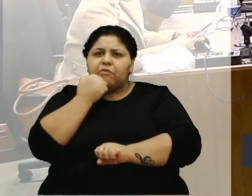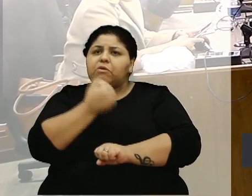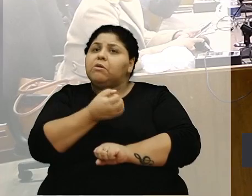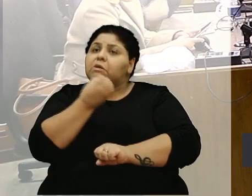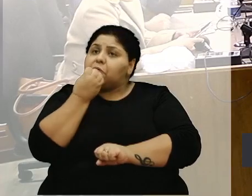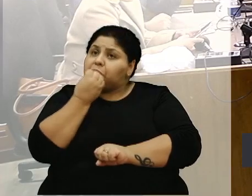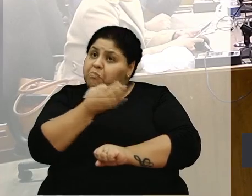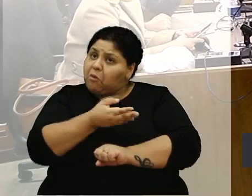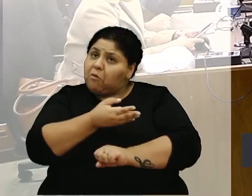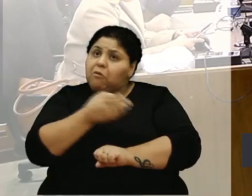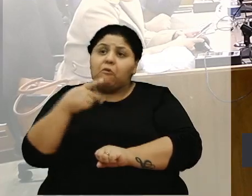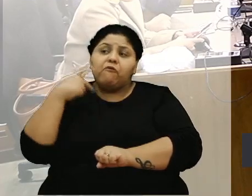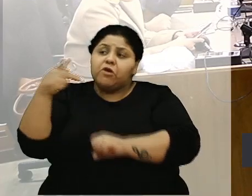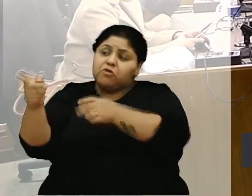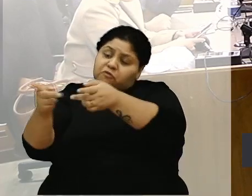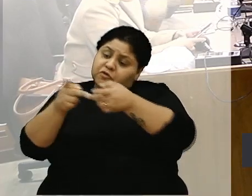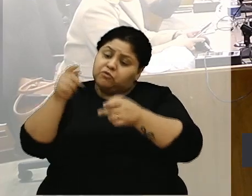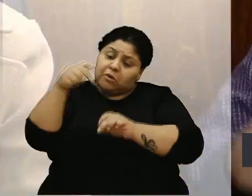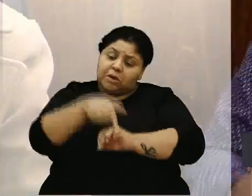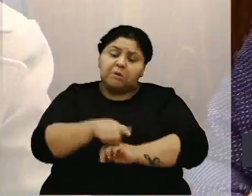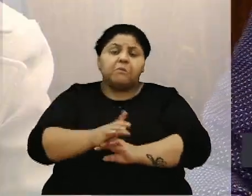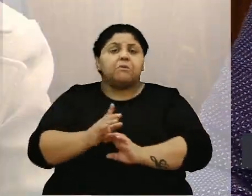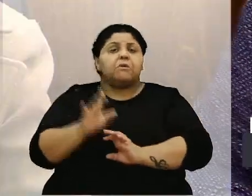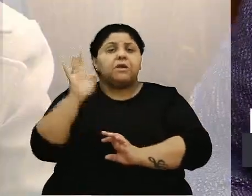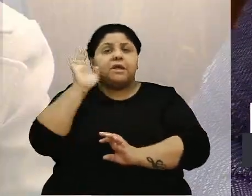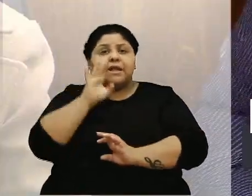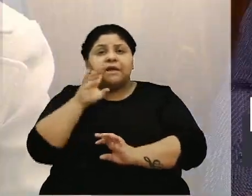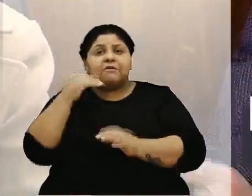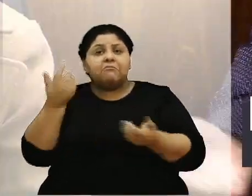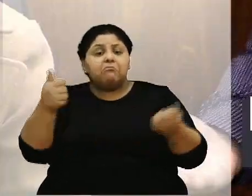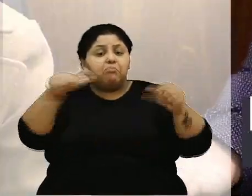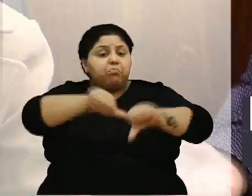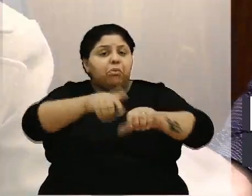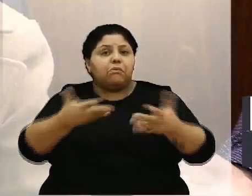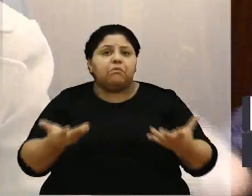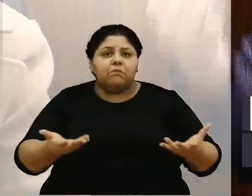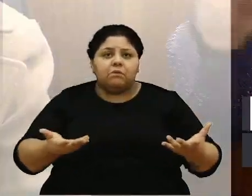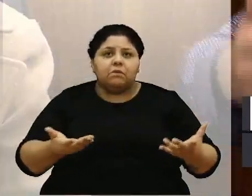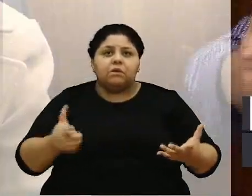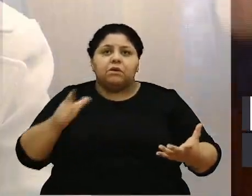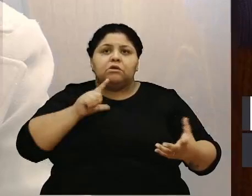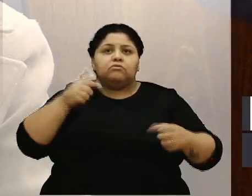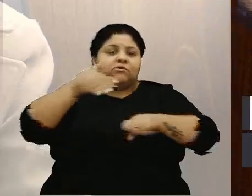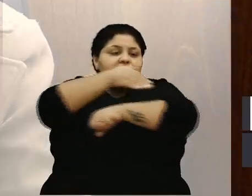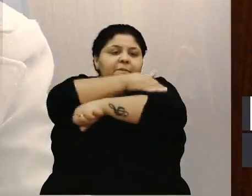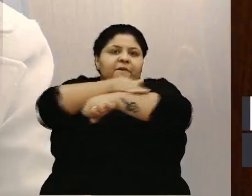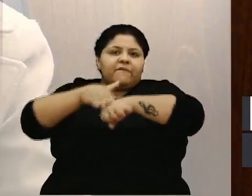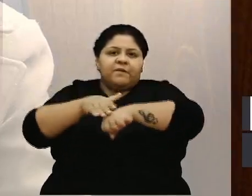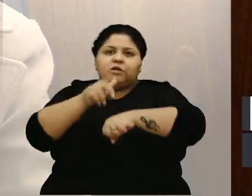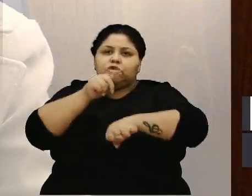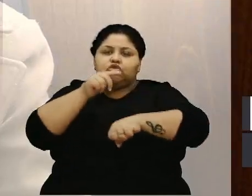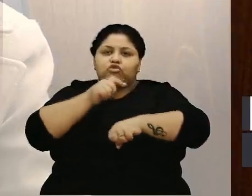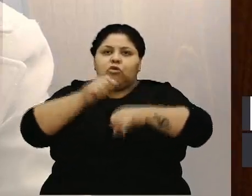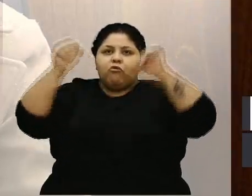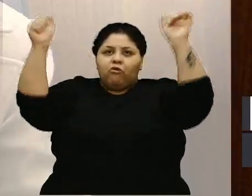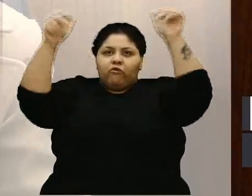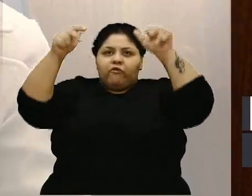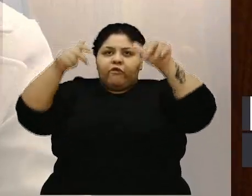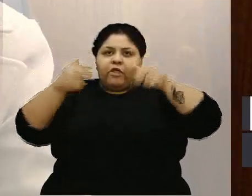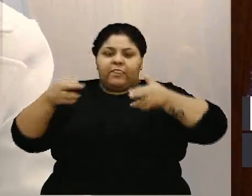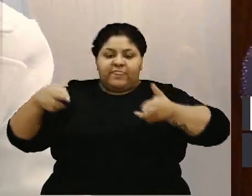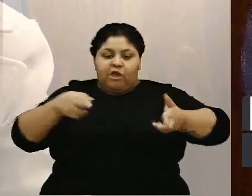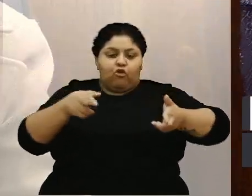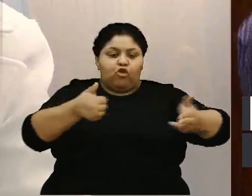veio aqui. Cascalharam. Que legal. Ficou pior. Porque não tem pavimentação, chove, tem um rio passando do lado